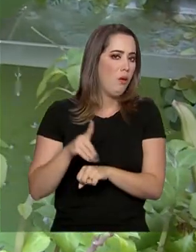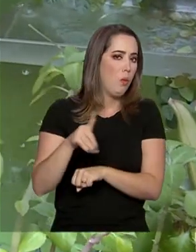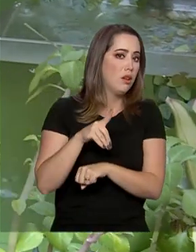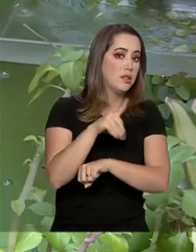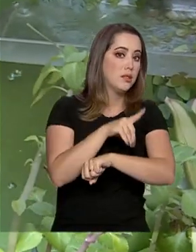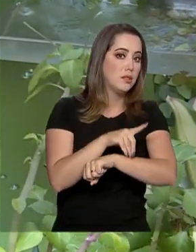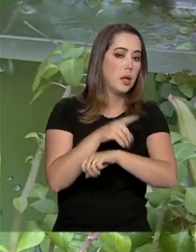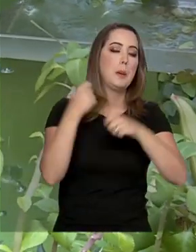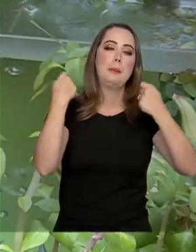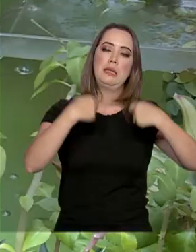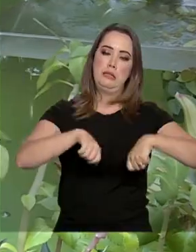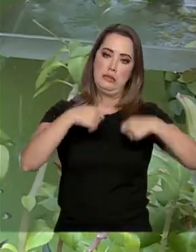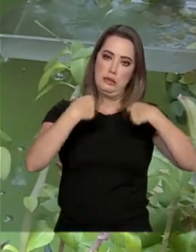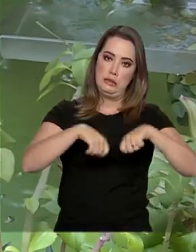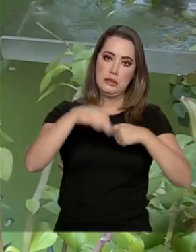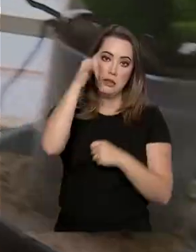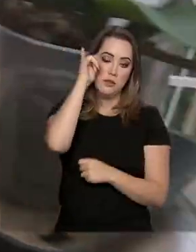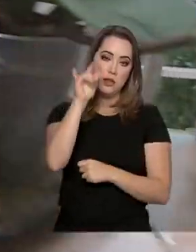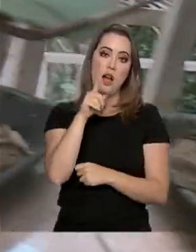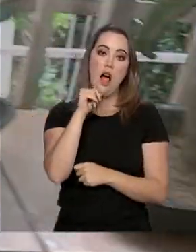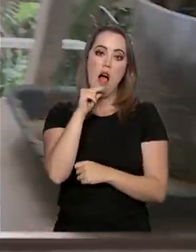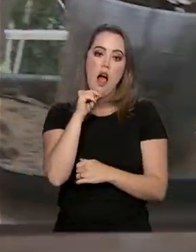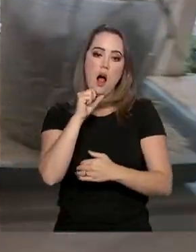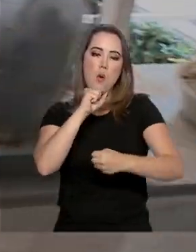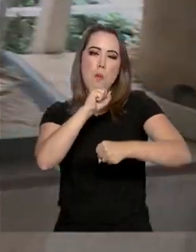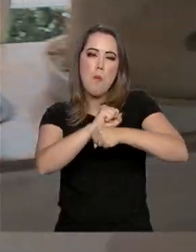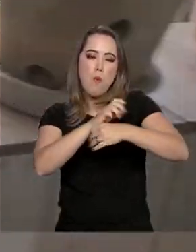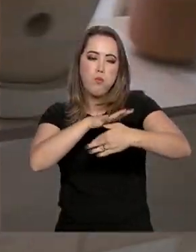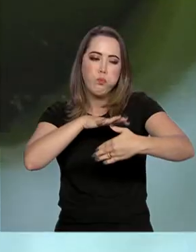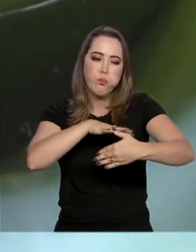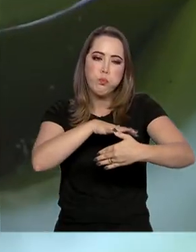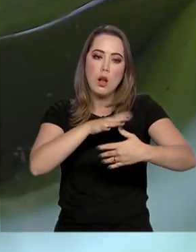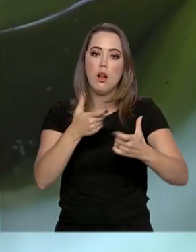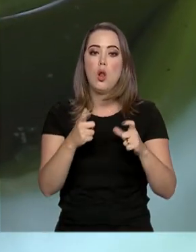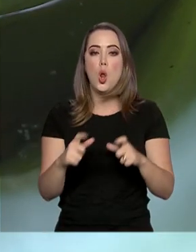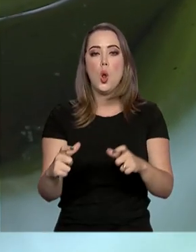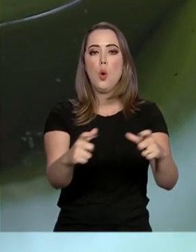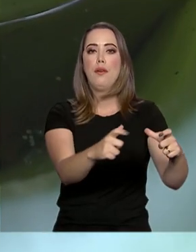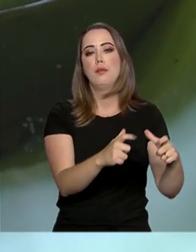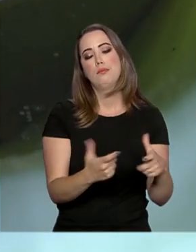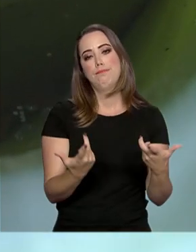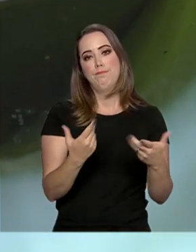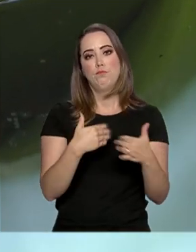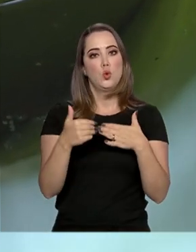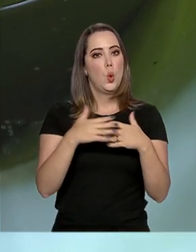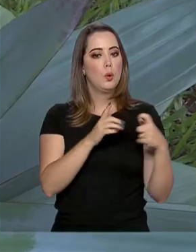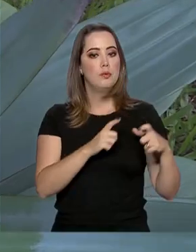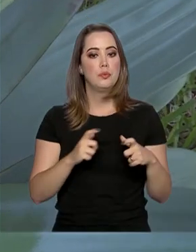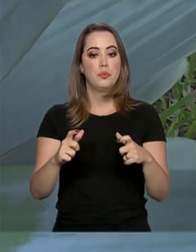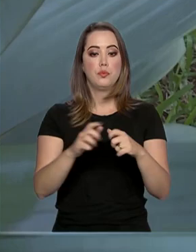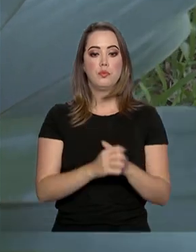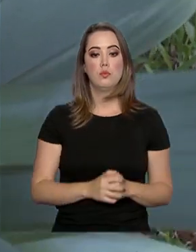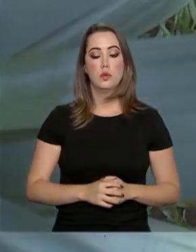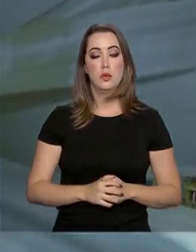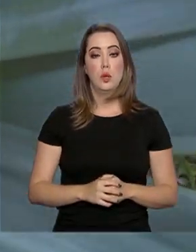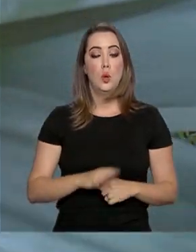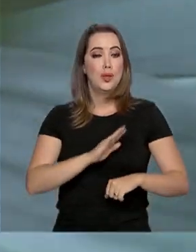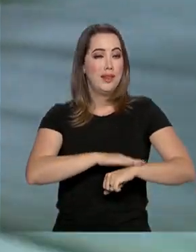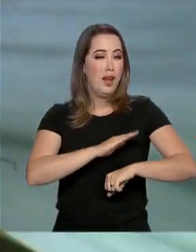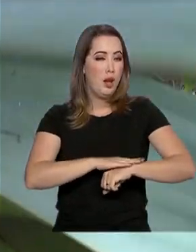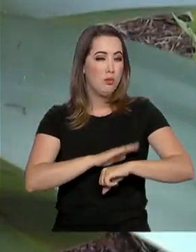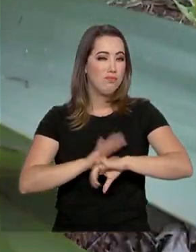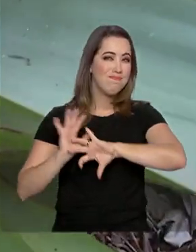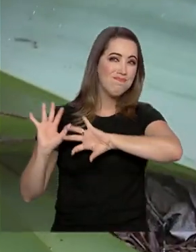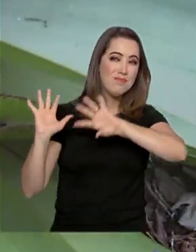passa por não deixar a água parada, seja nos vasos de plantas, em pneus ou até em piscinas. O período do ano com